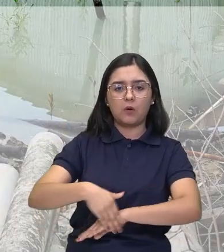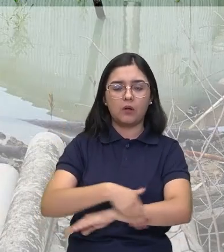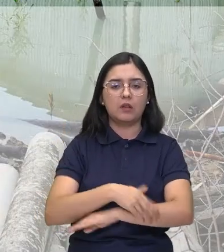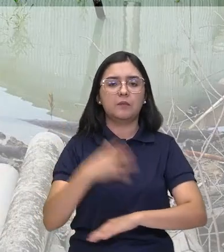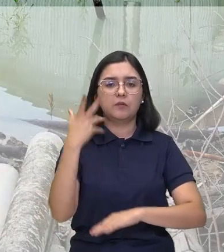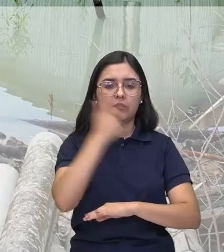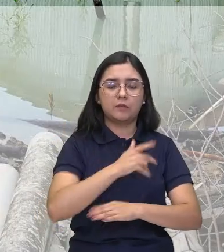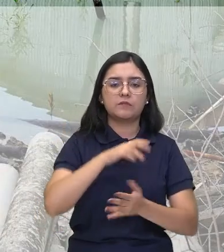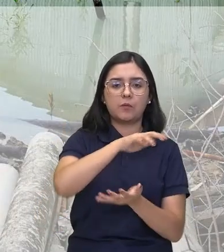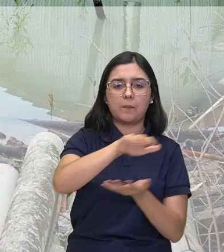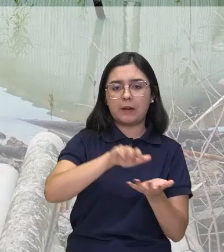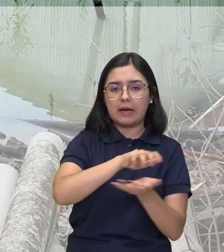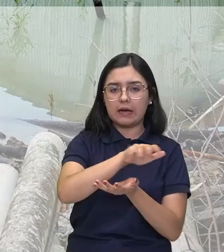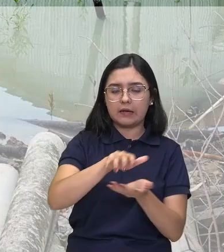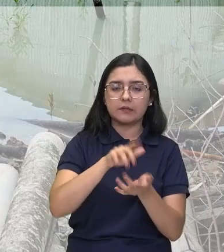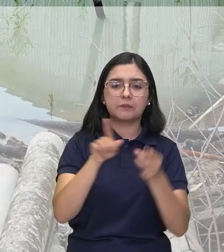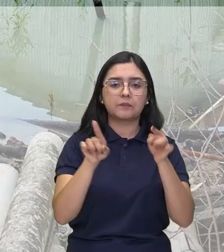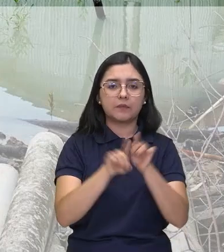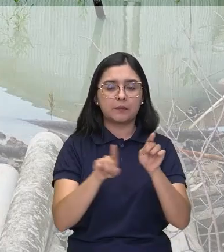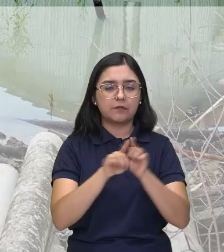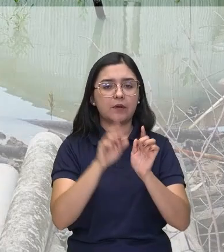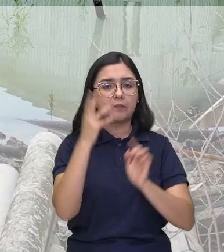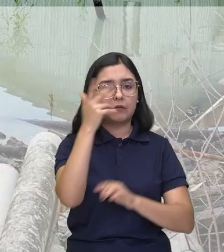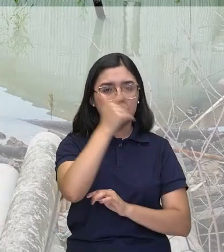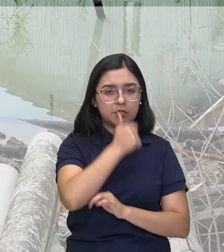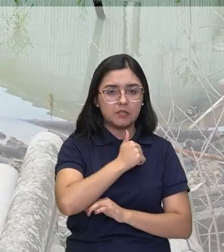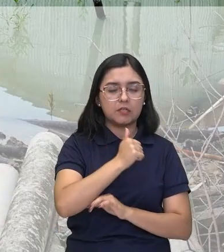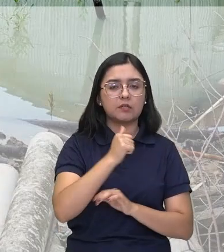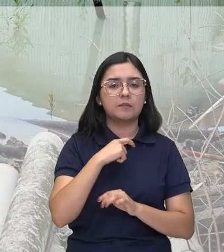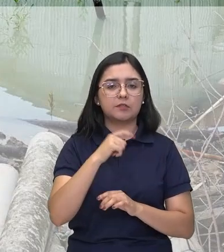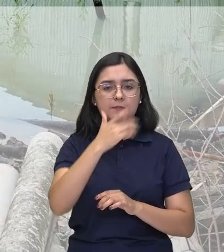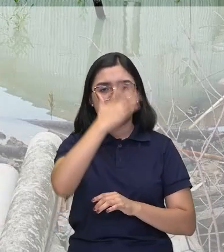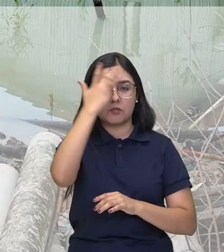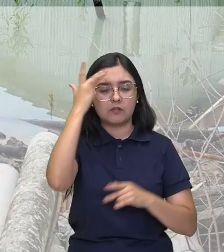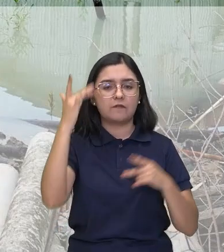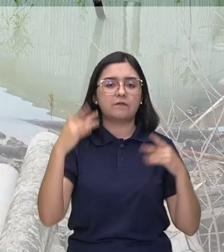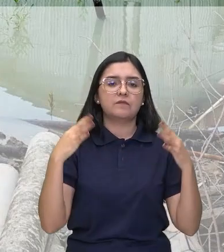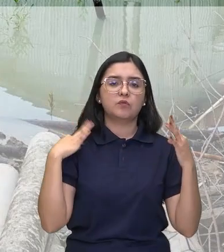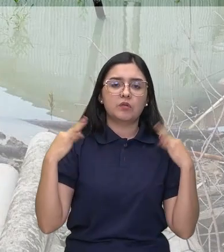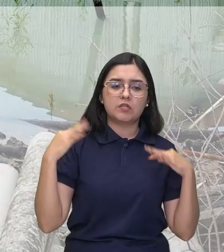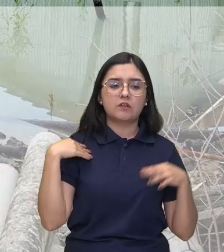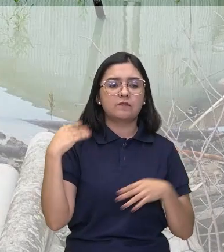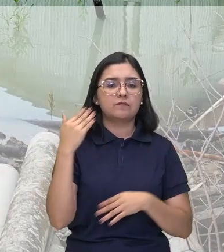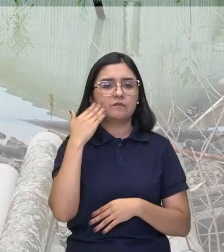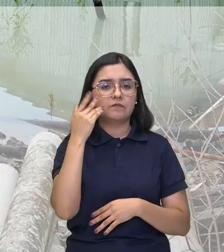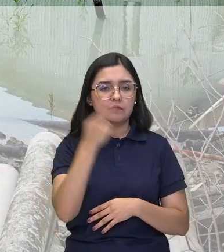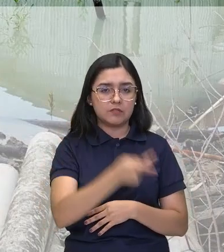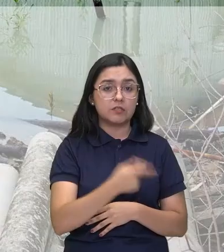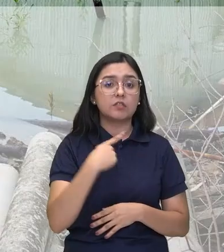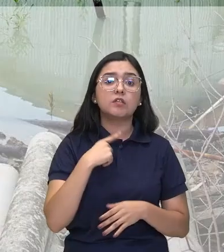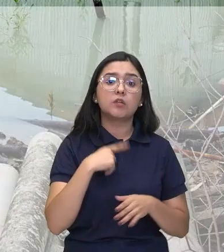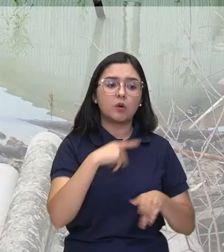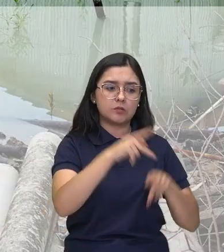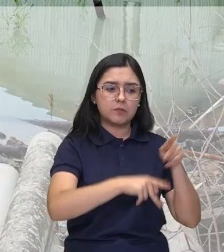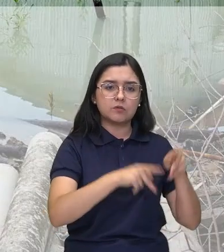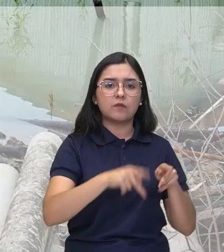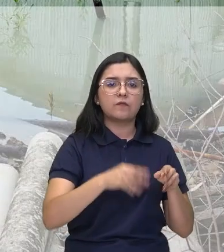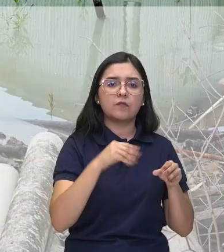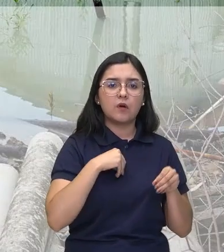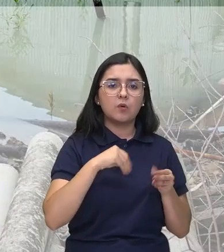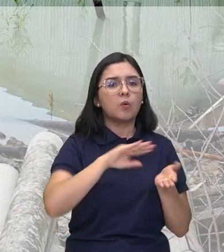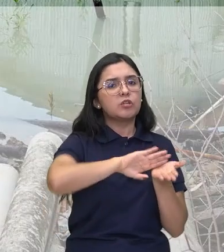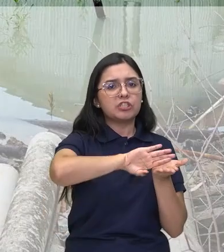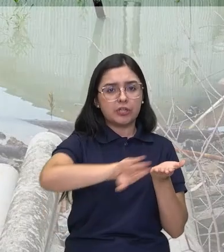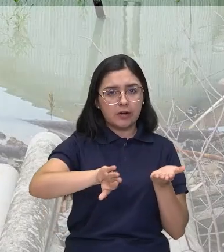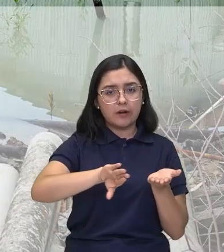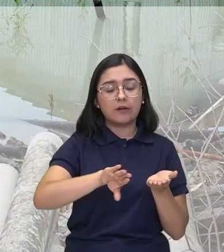um parque, né, para ficar bonito para os turistas, a gente vai tirar. Esse pessoal aí vai embora e pronto,